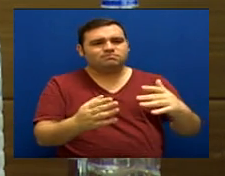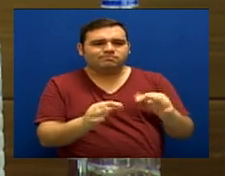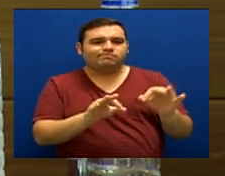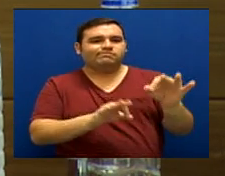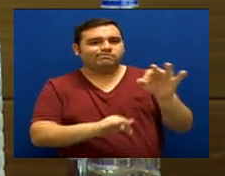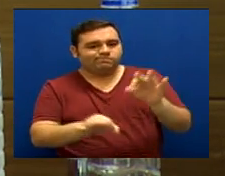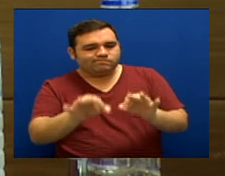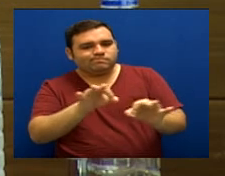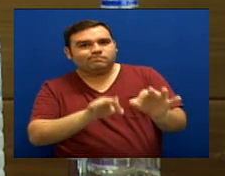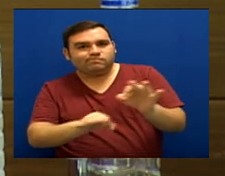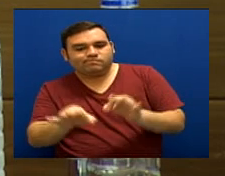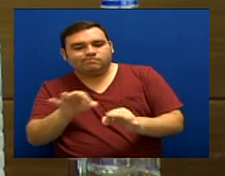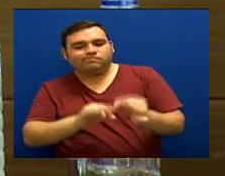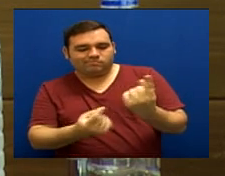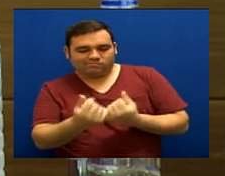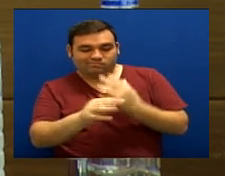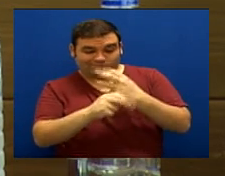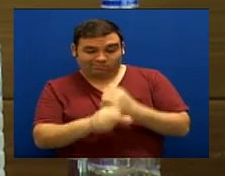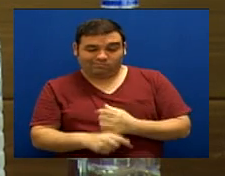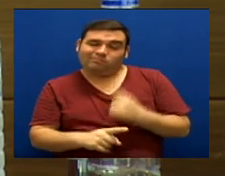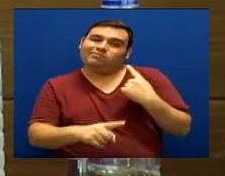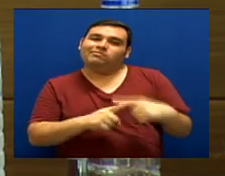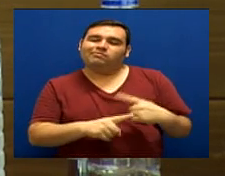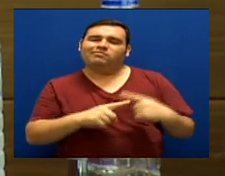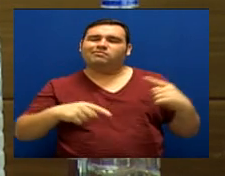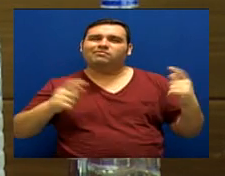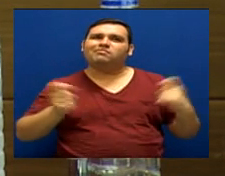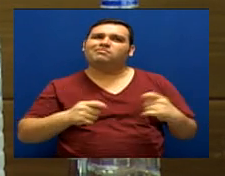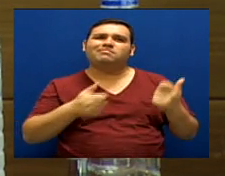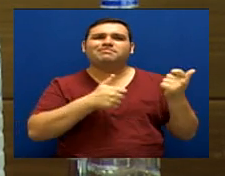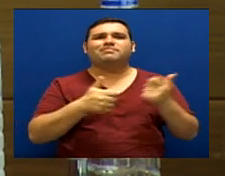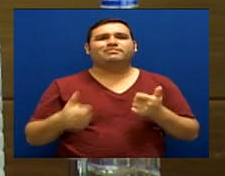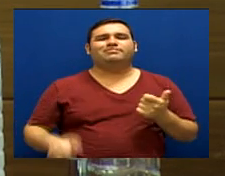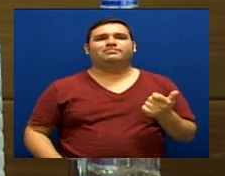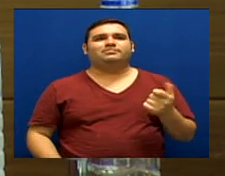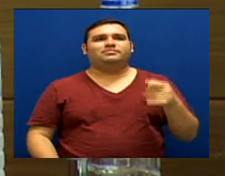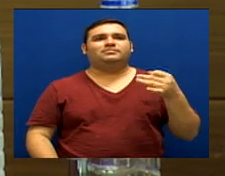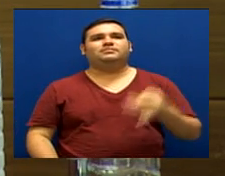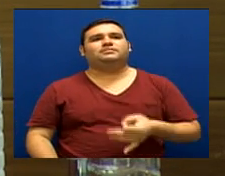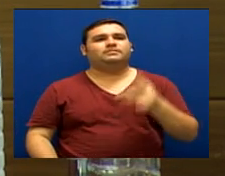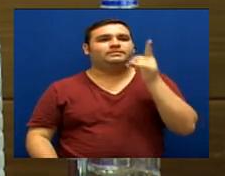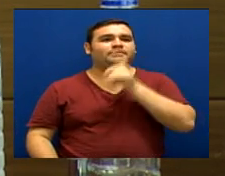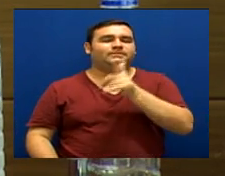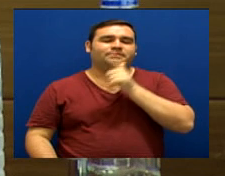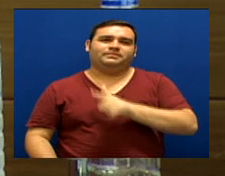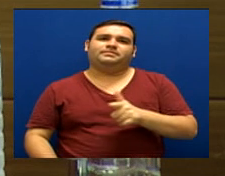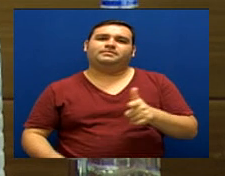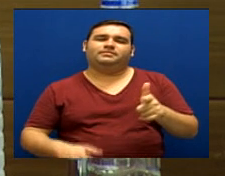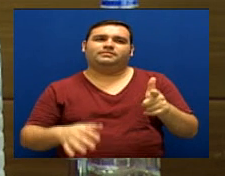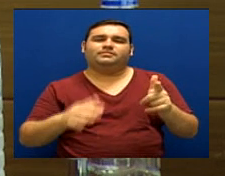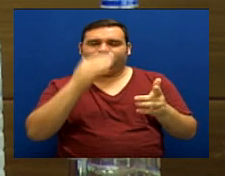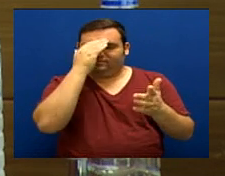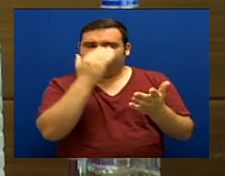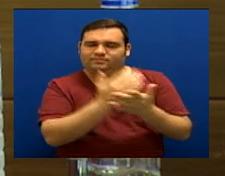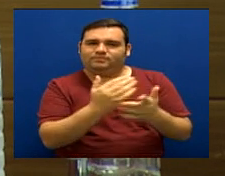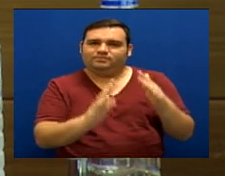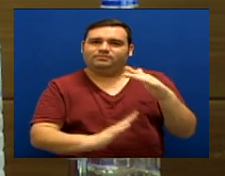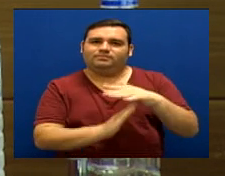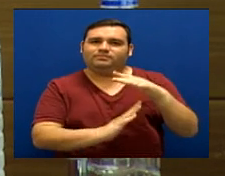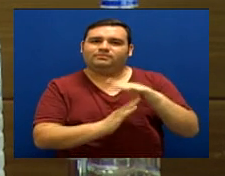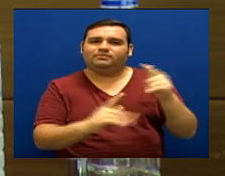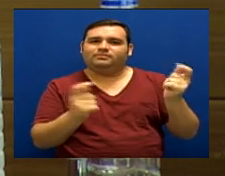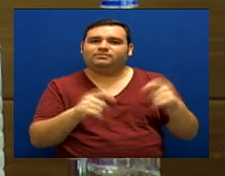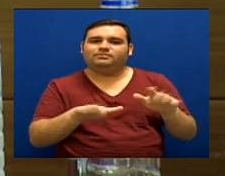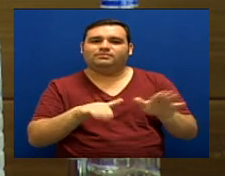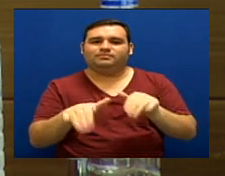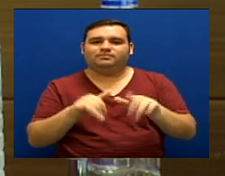todo o arranjo dentro do próprio orçamento tudo pra que se isso fique dentro dessa data limite legal de